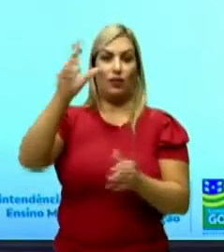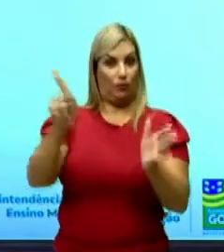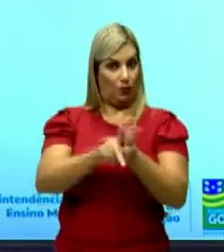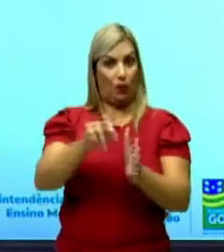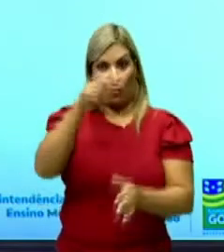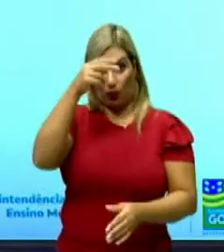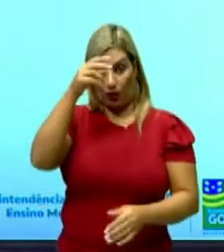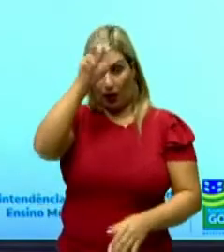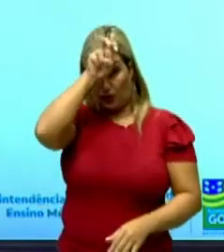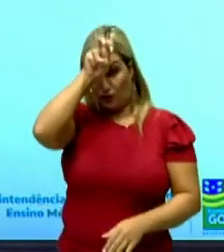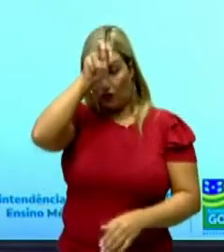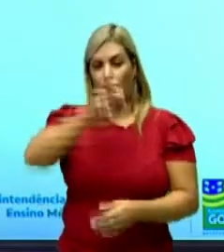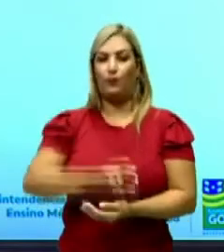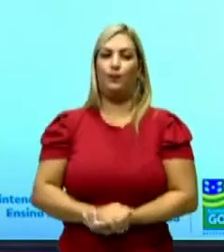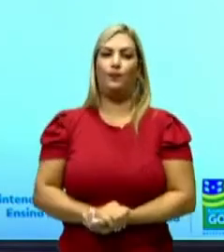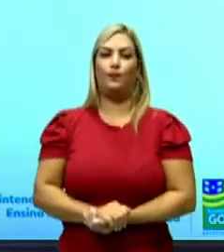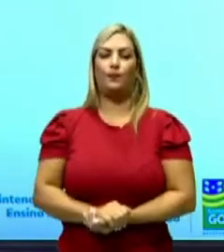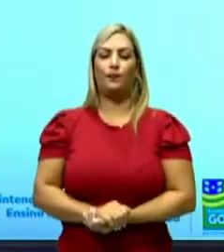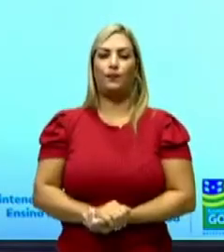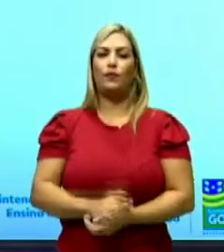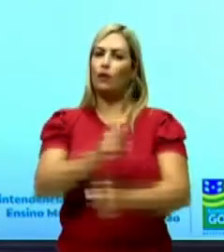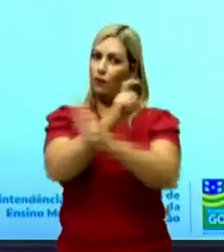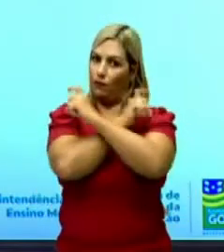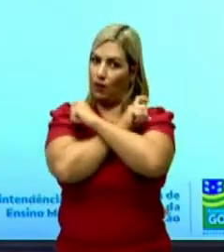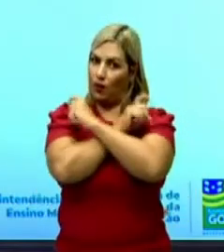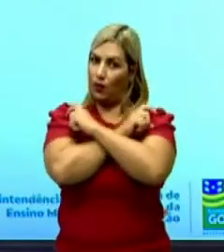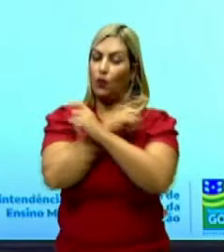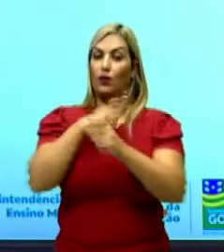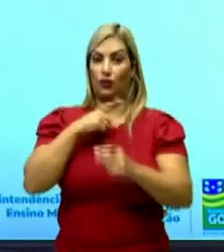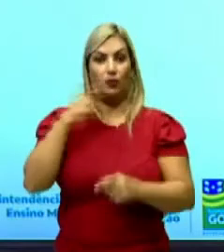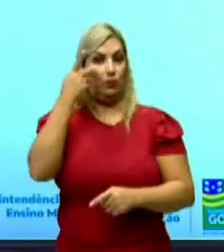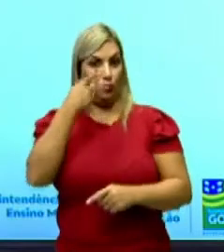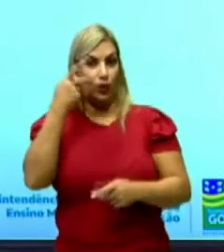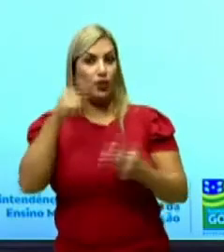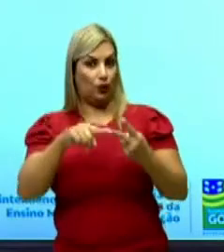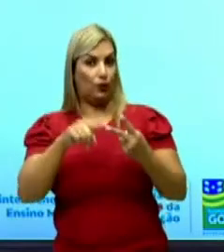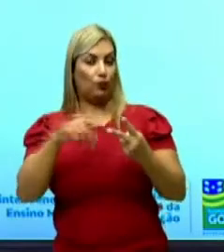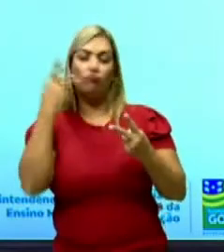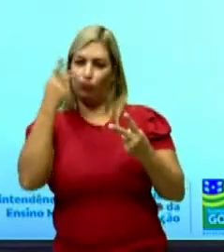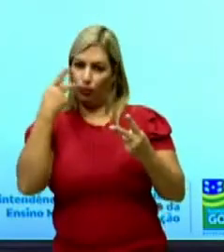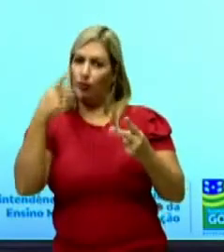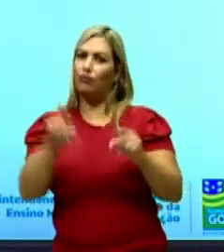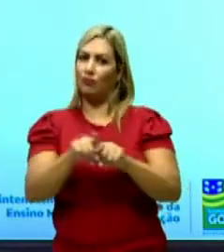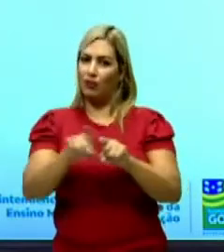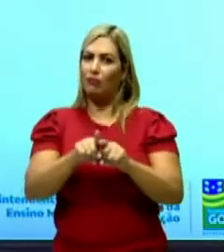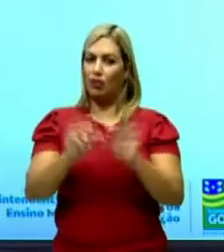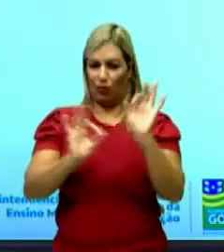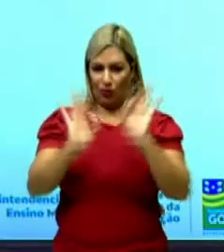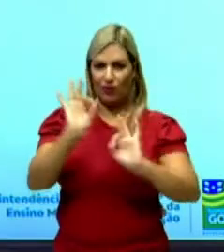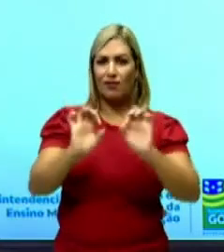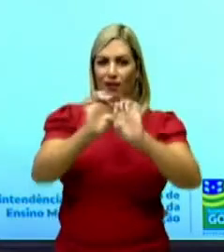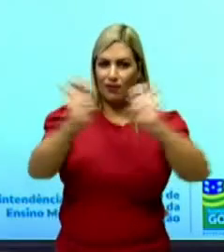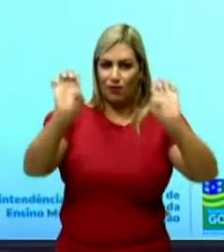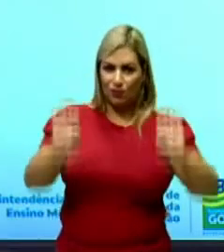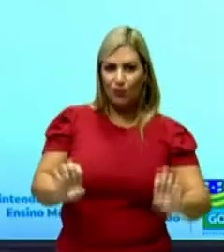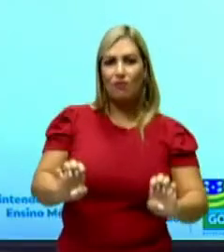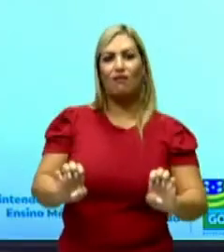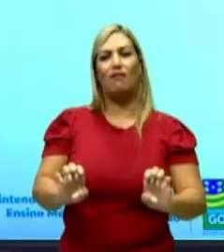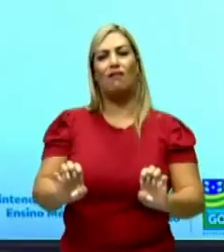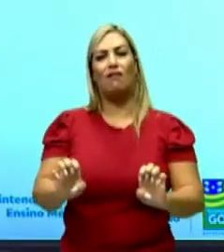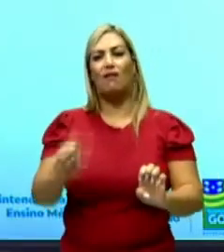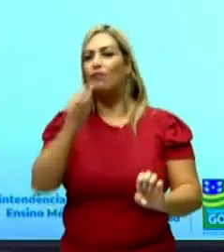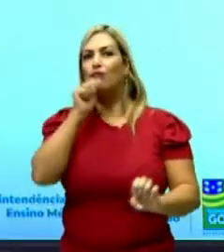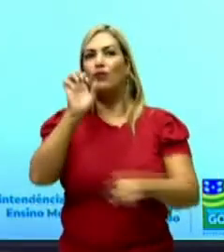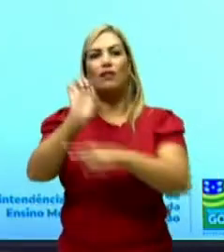outra questão importante é que o faraó tinha um caráter político governamental né sem ele é não